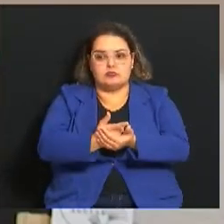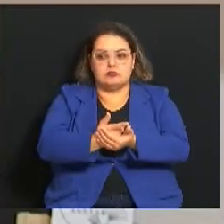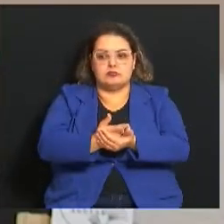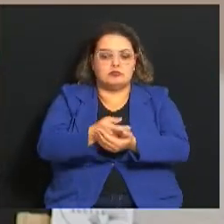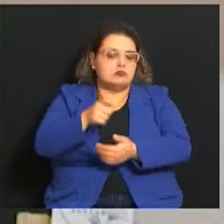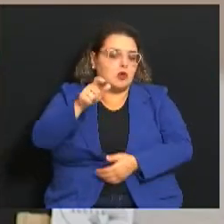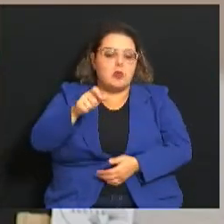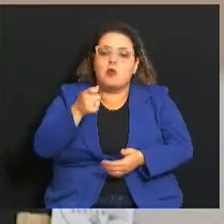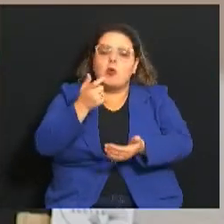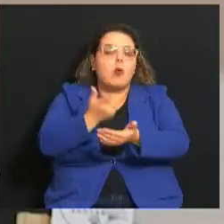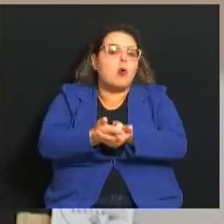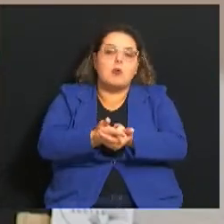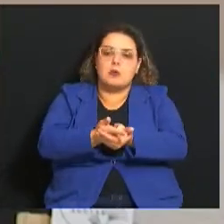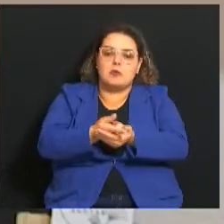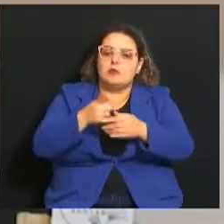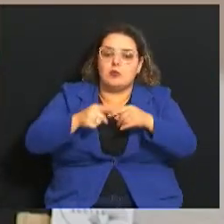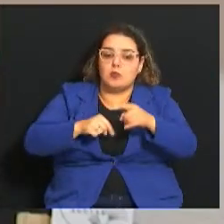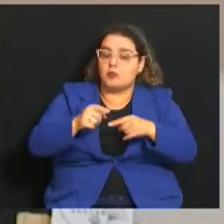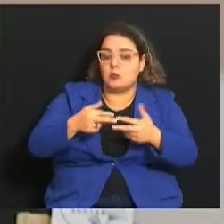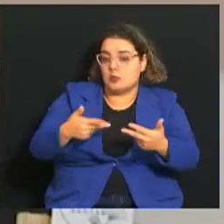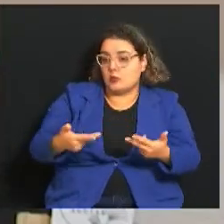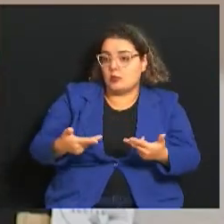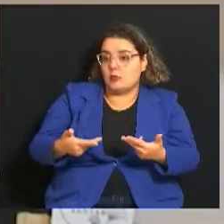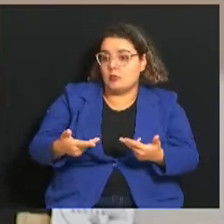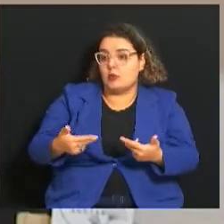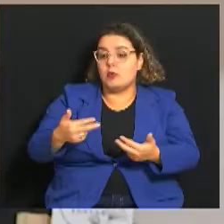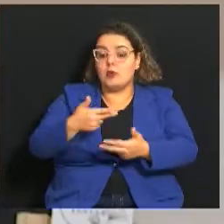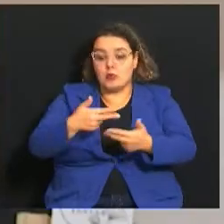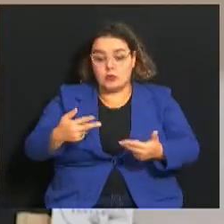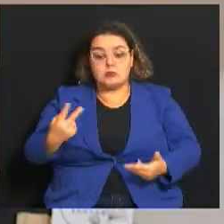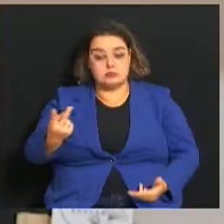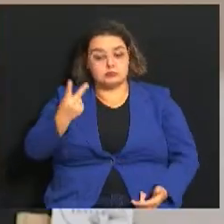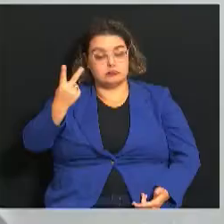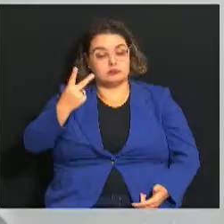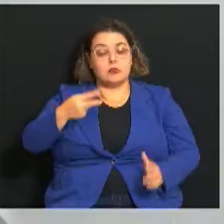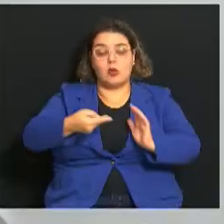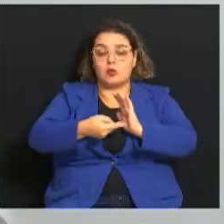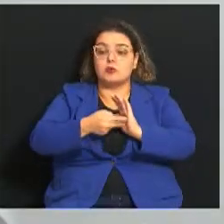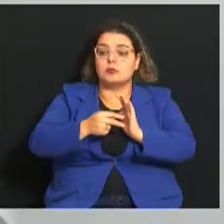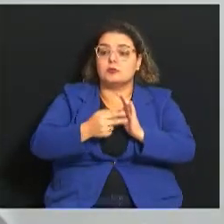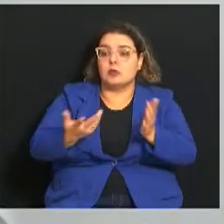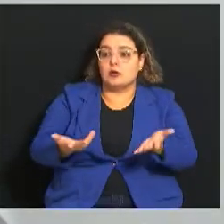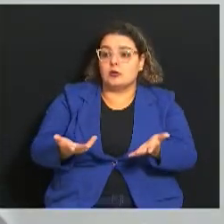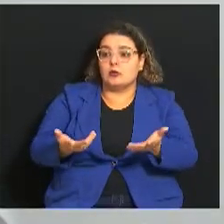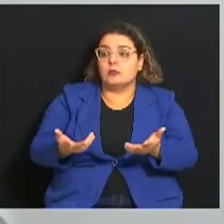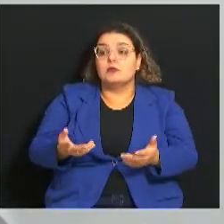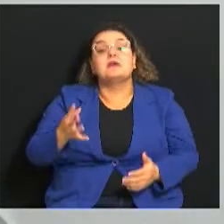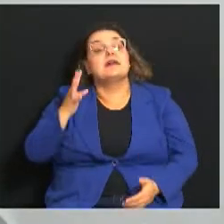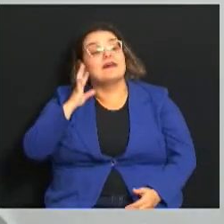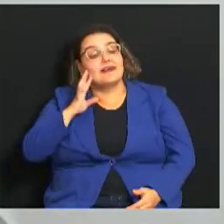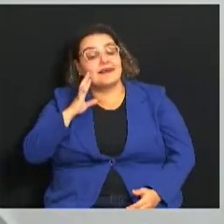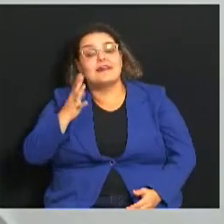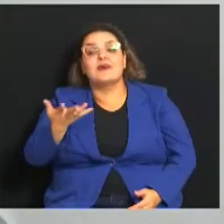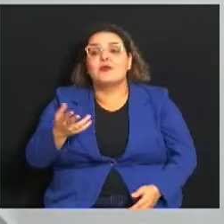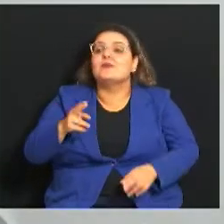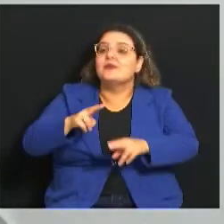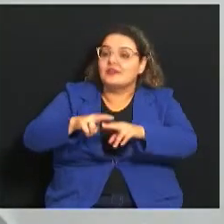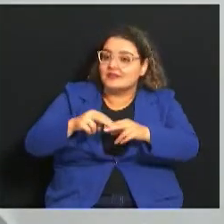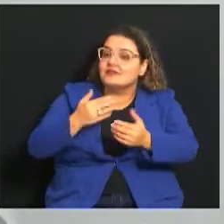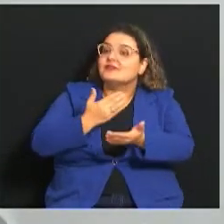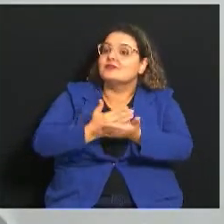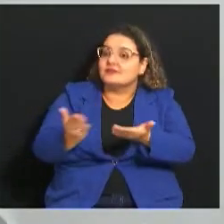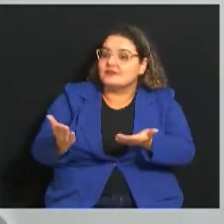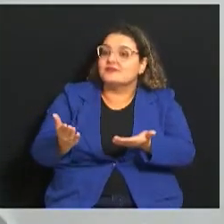simplesmente um produto, elas estão comprando algo com valor, algo com significado. Então, por isso bacana. que eu comecei realmente